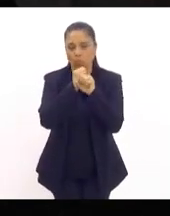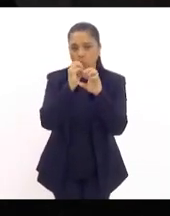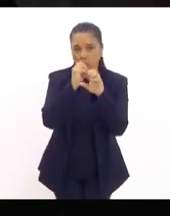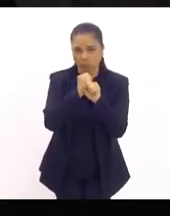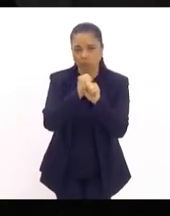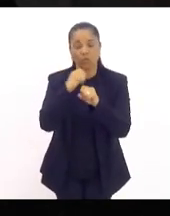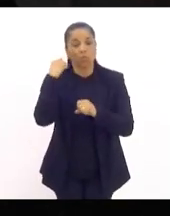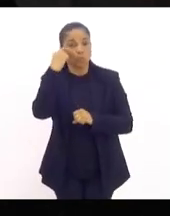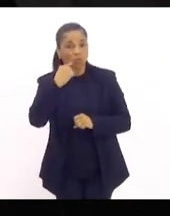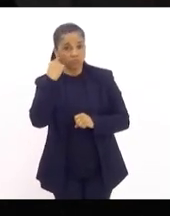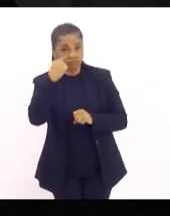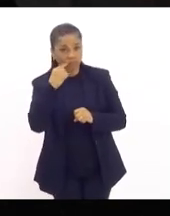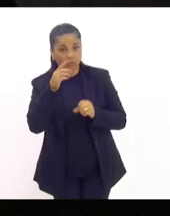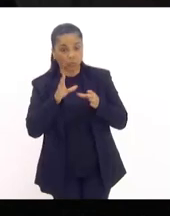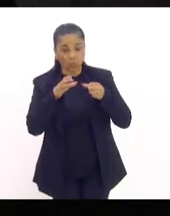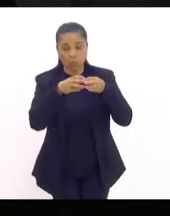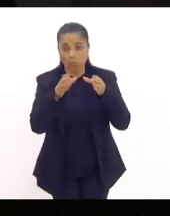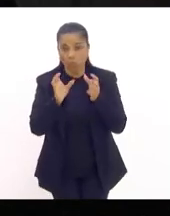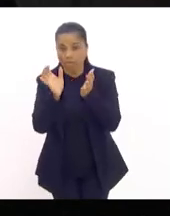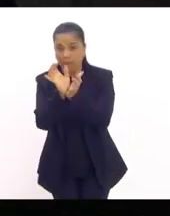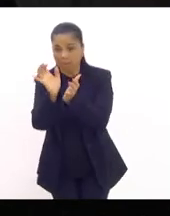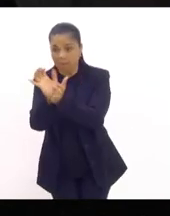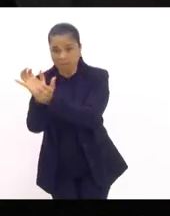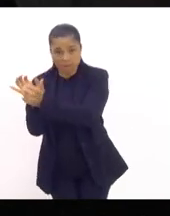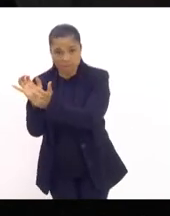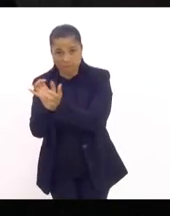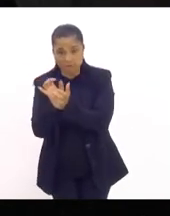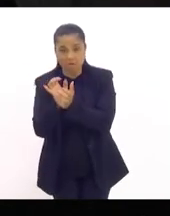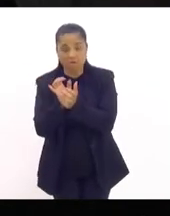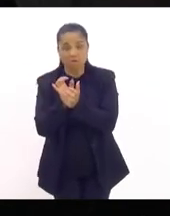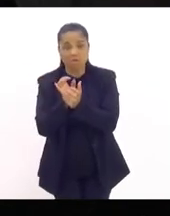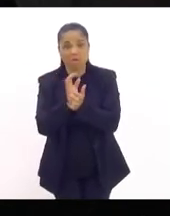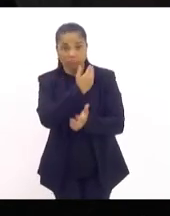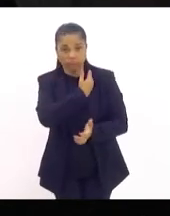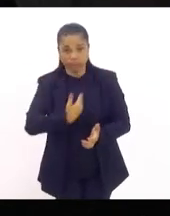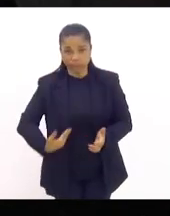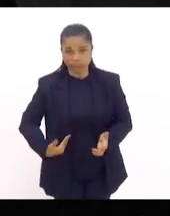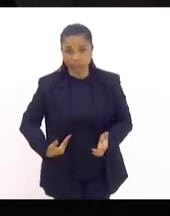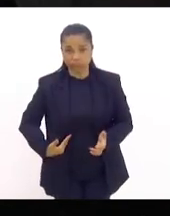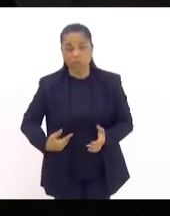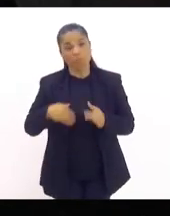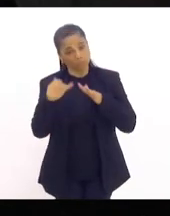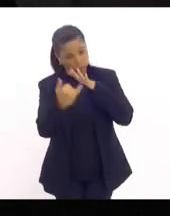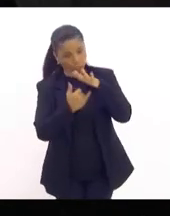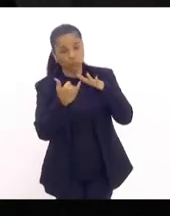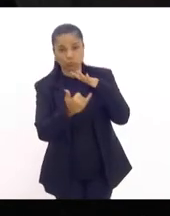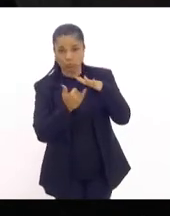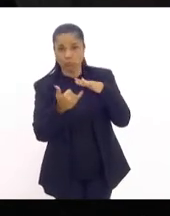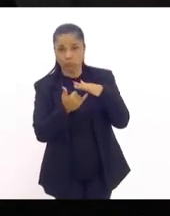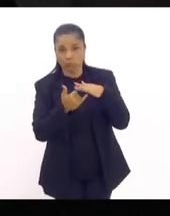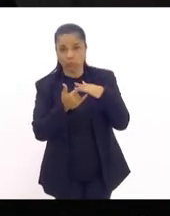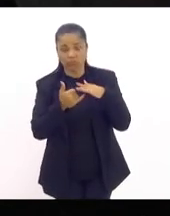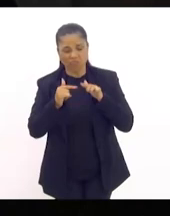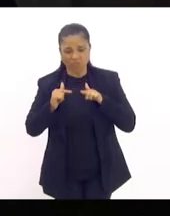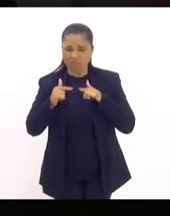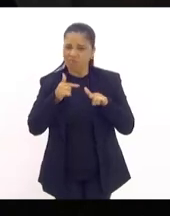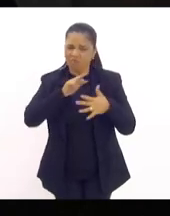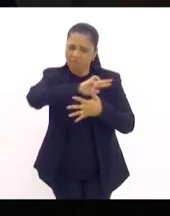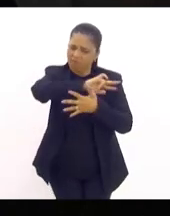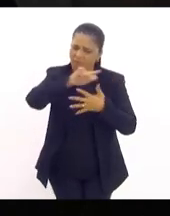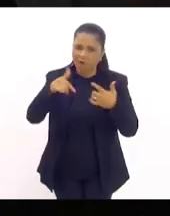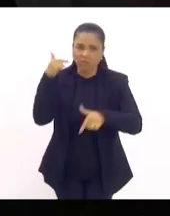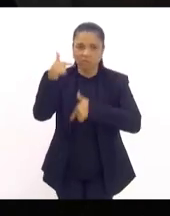advogado, porque um órgão público é uma instituição em que as diversas funções